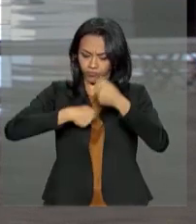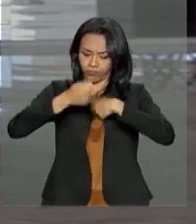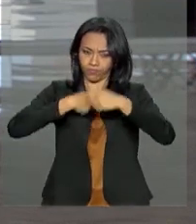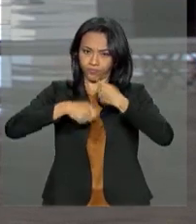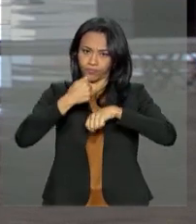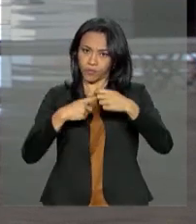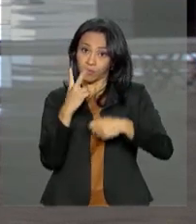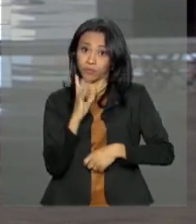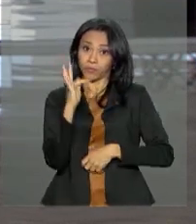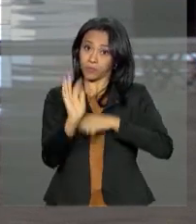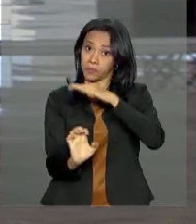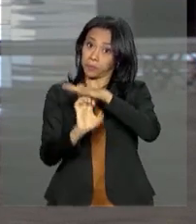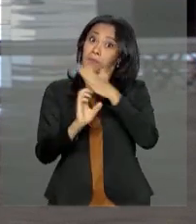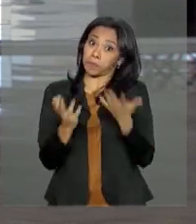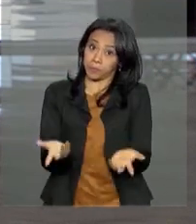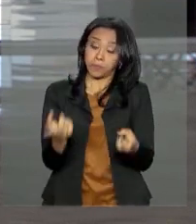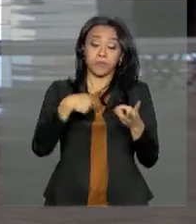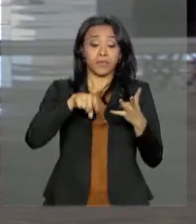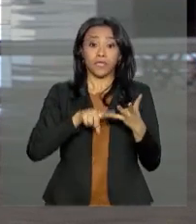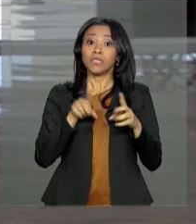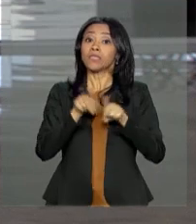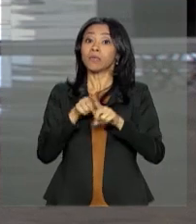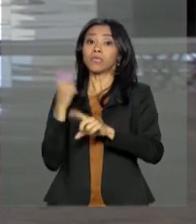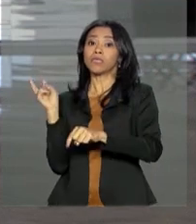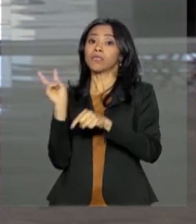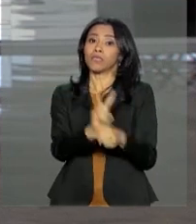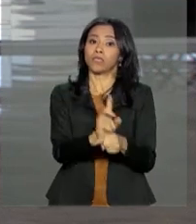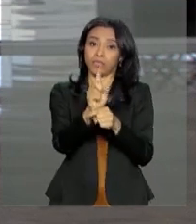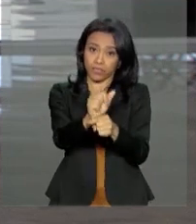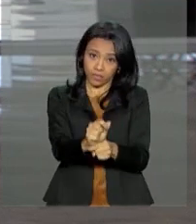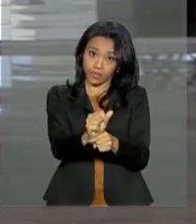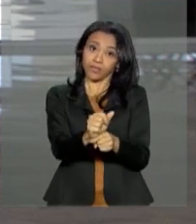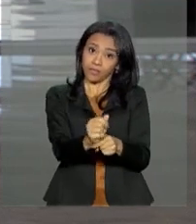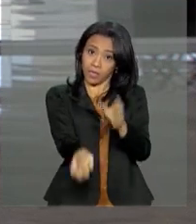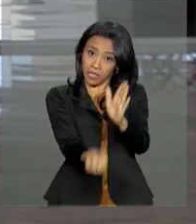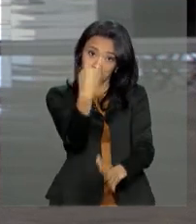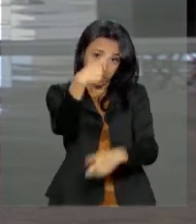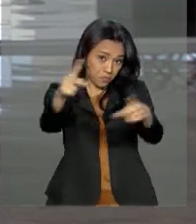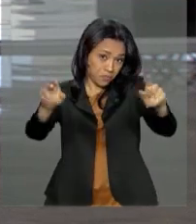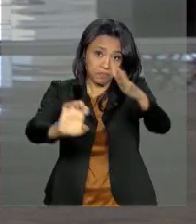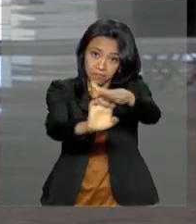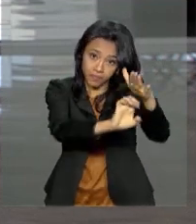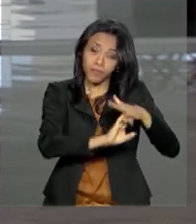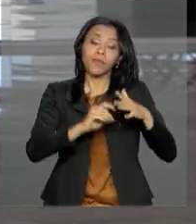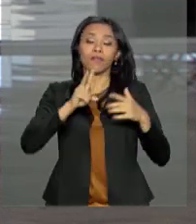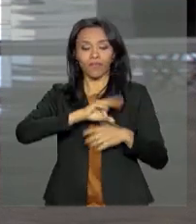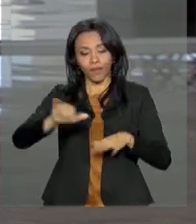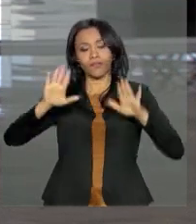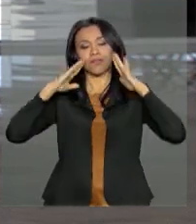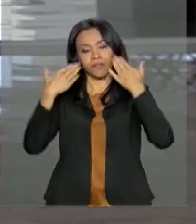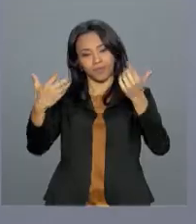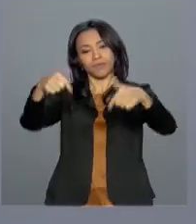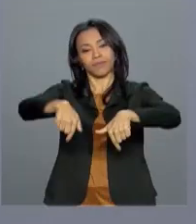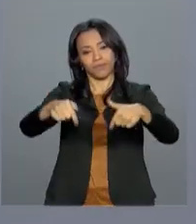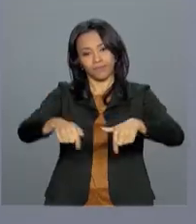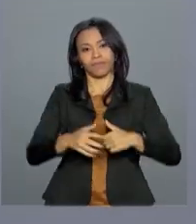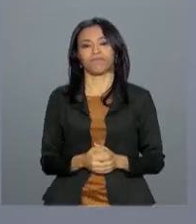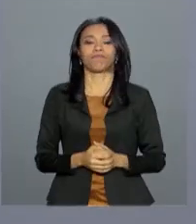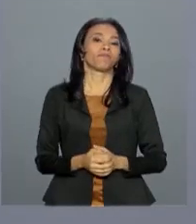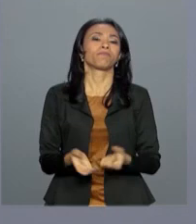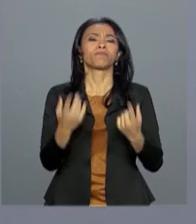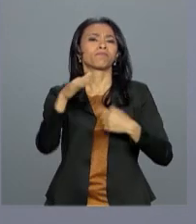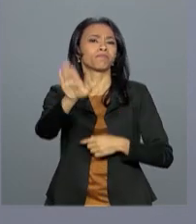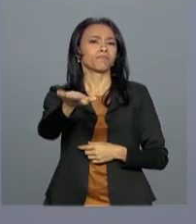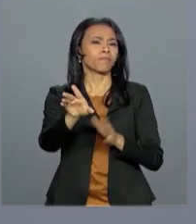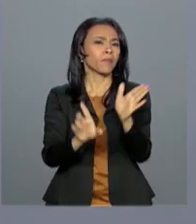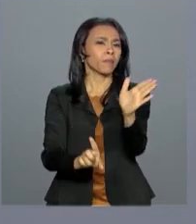de microcrédito para investimentos em pequenos negócios a tv nbr transmitirá ao vivo essa cerimônia renata nem os